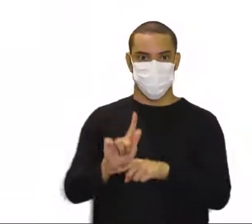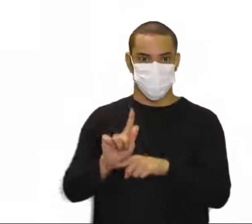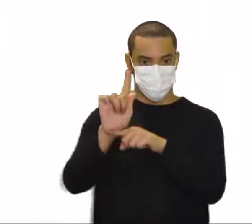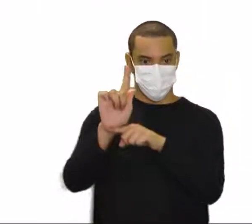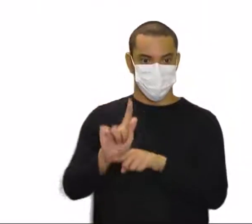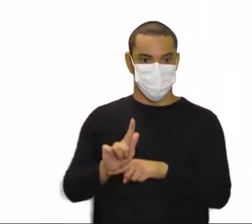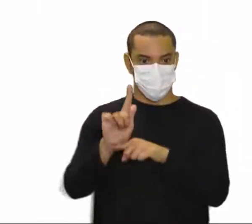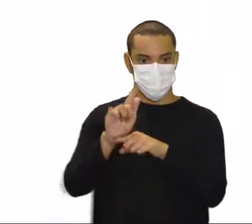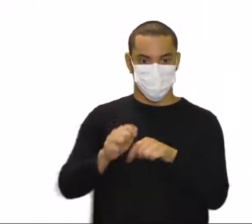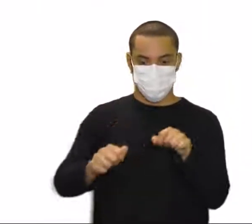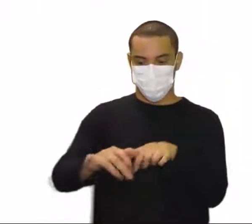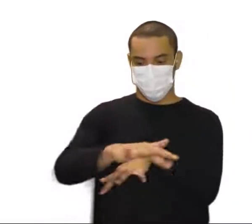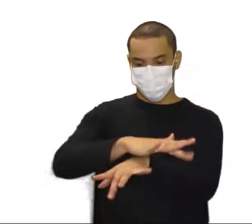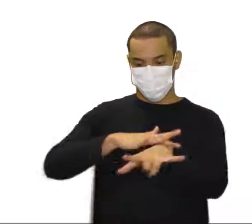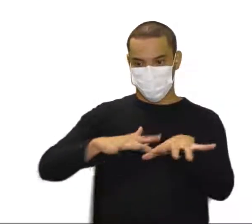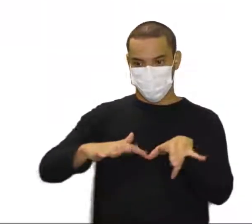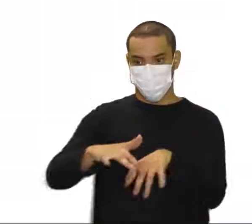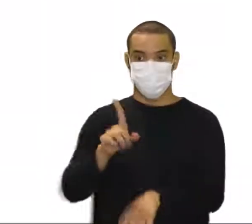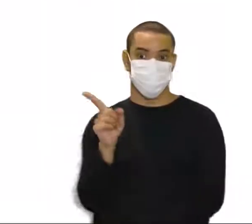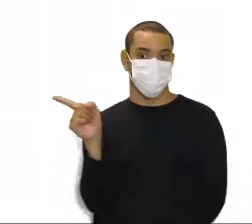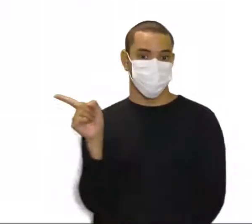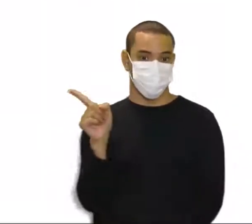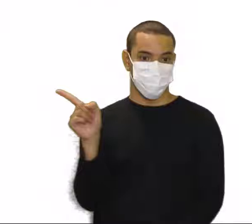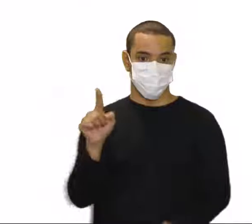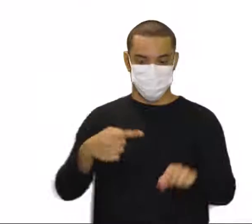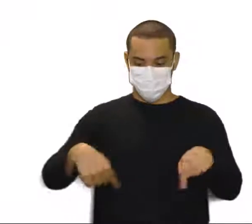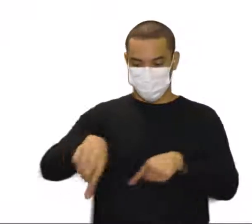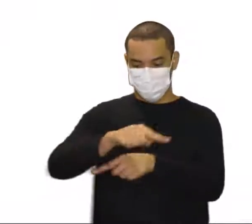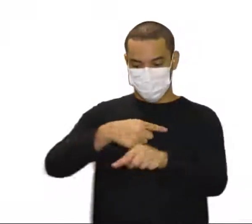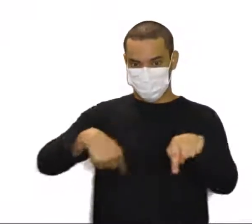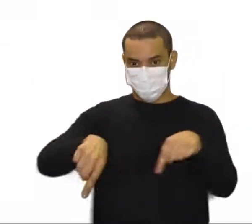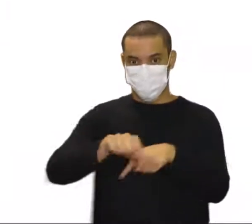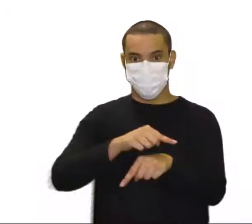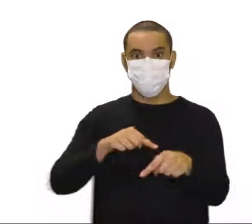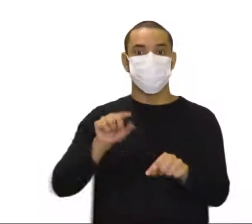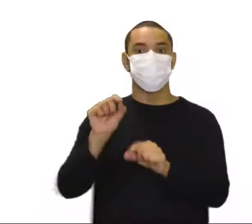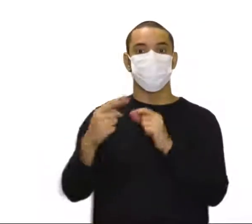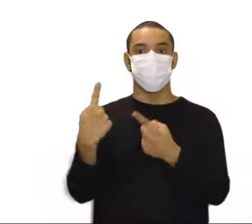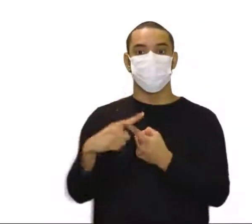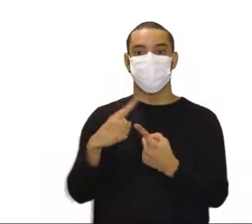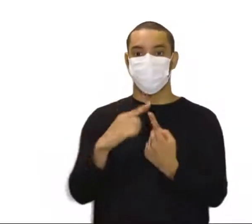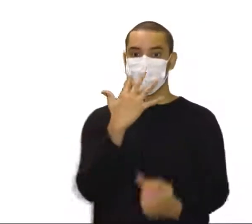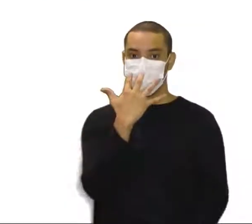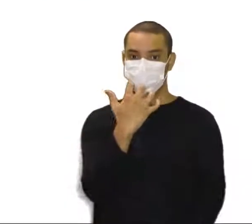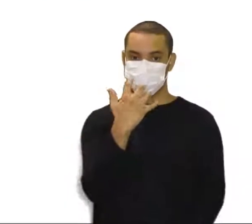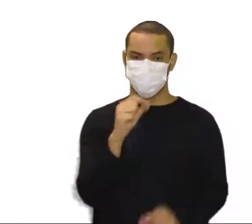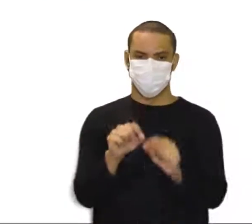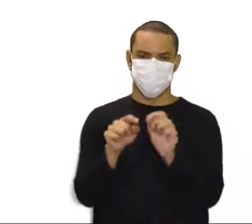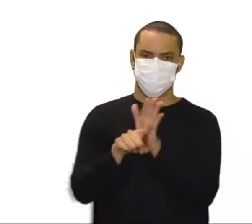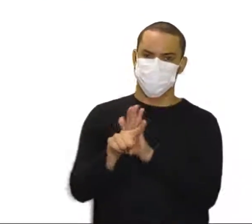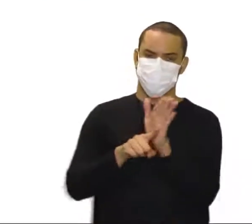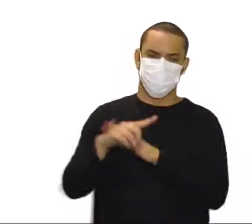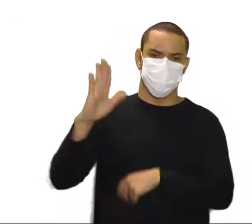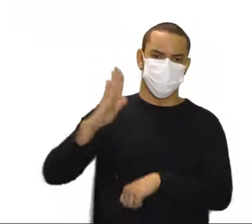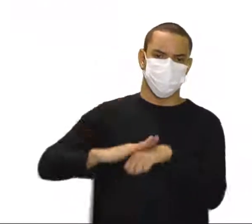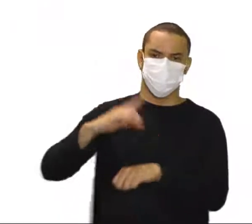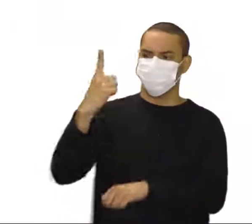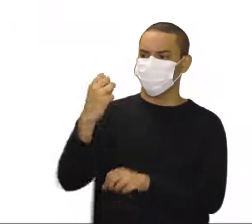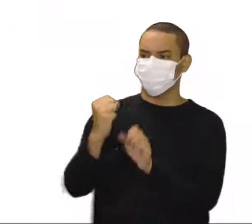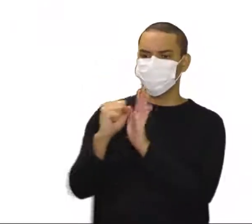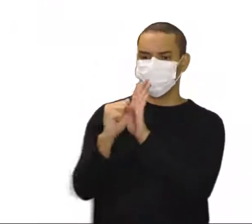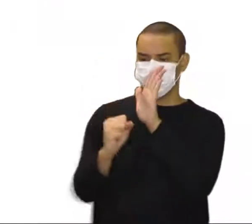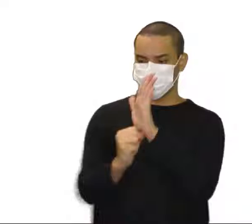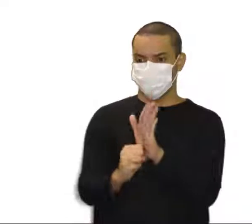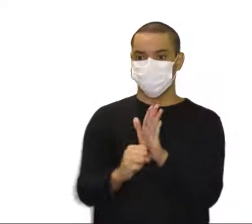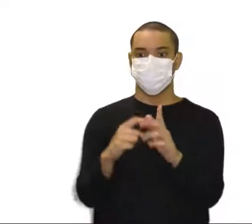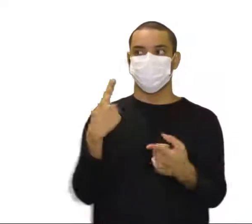que são ondulações no espaço-tempo prevista por Einstein há mais de um século, lançadas no espaço